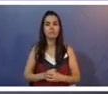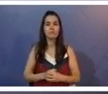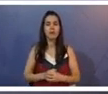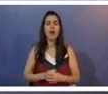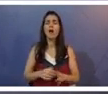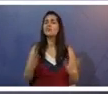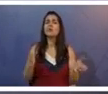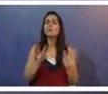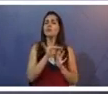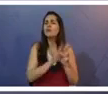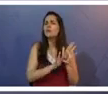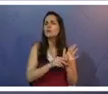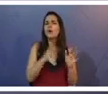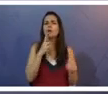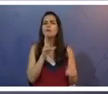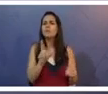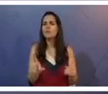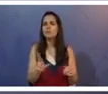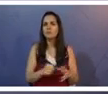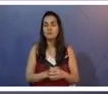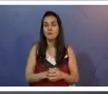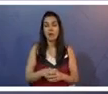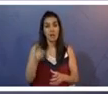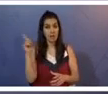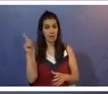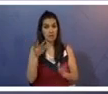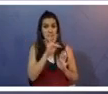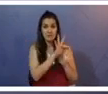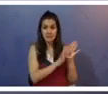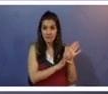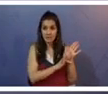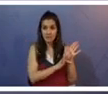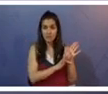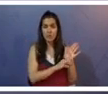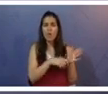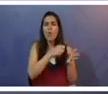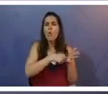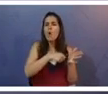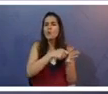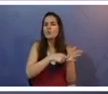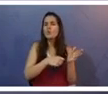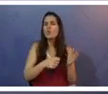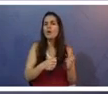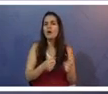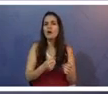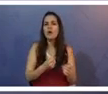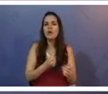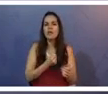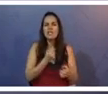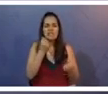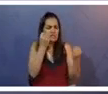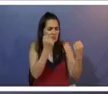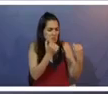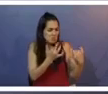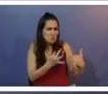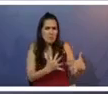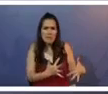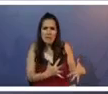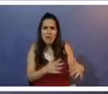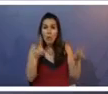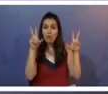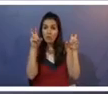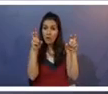Sobre o texto, responda. Nesse texto, o autor expõe a respeito do assunto ou então ele